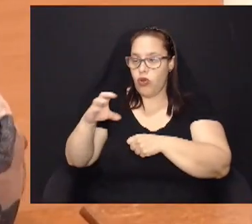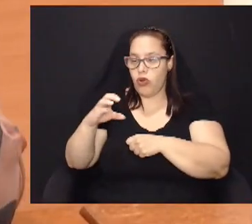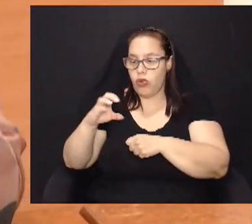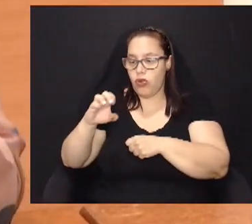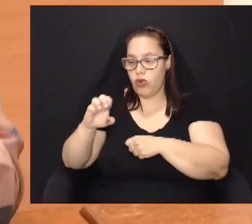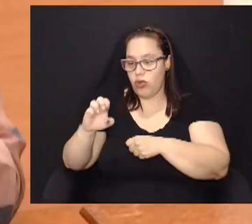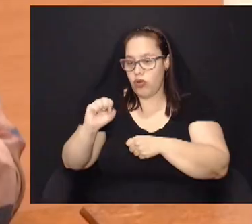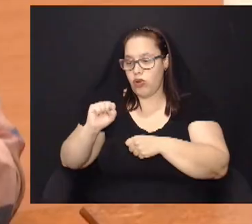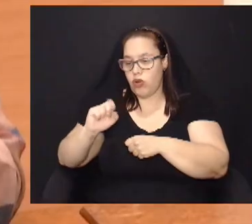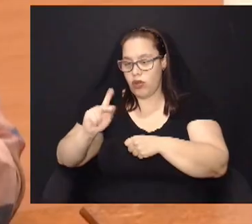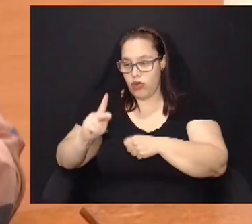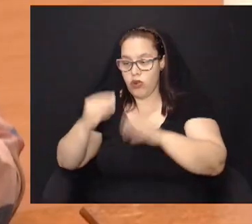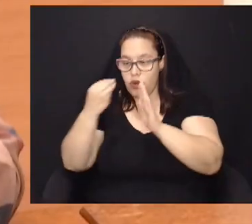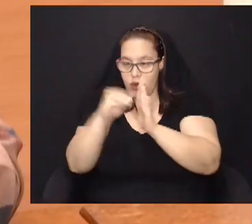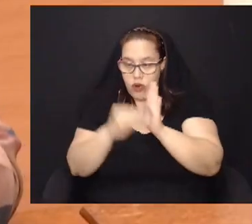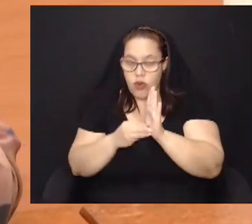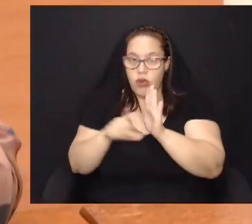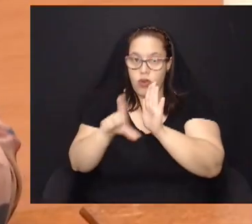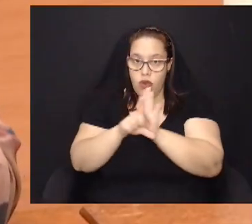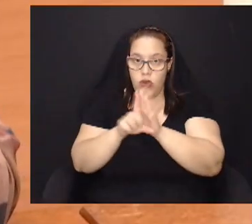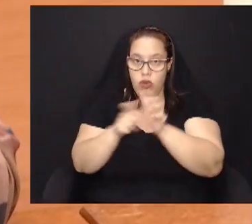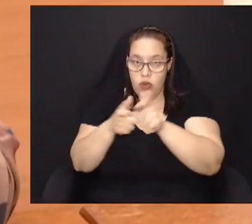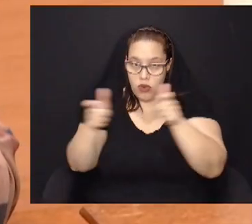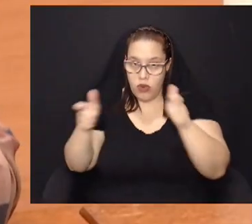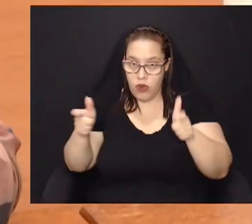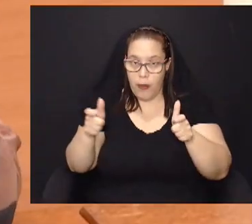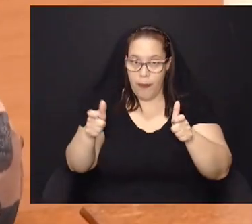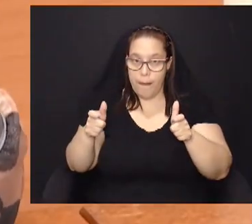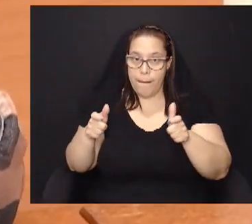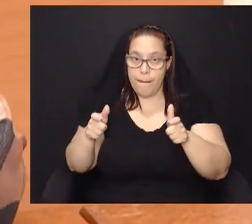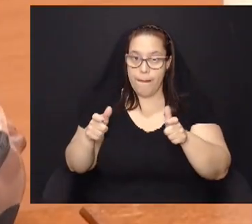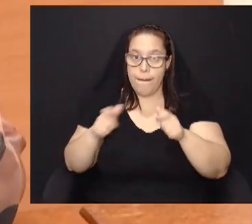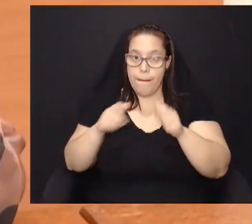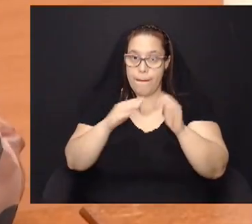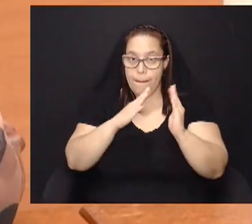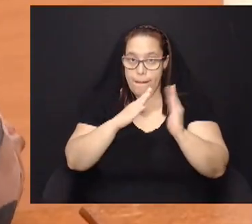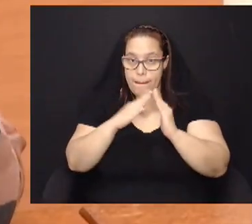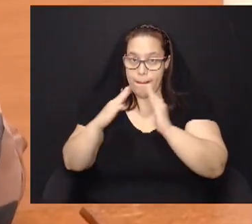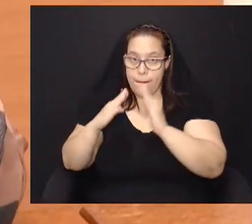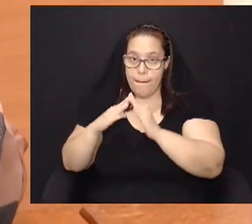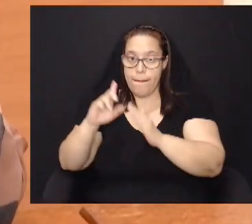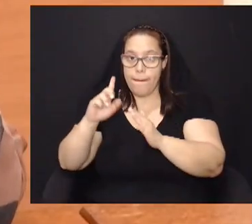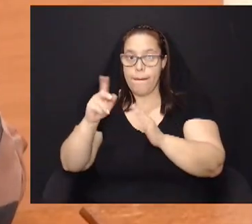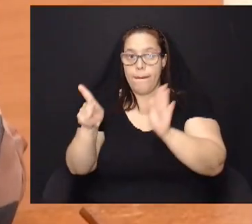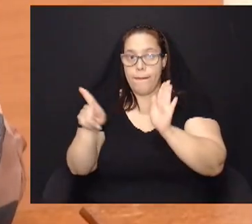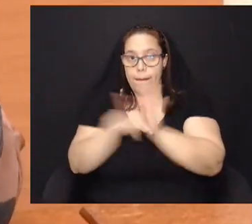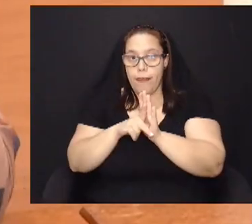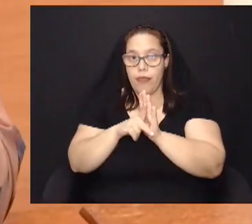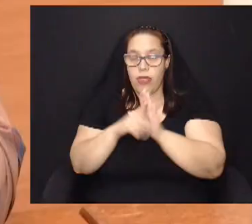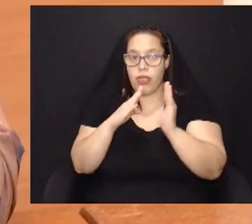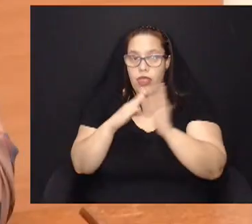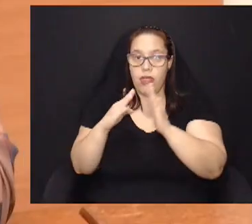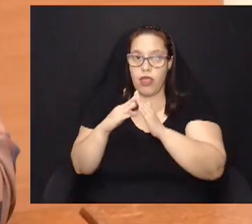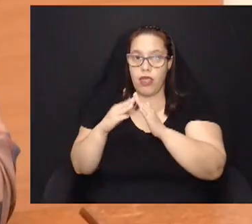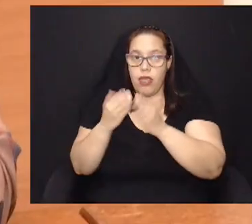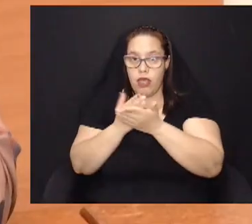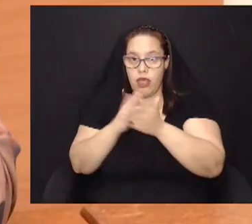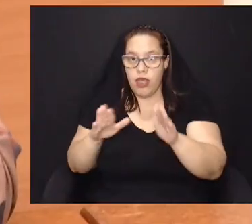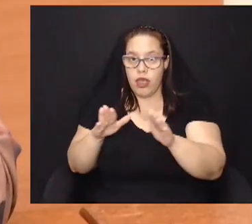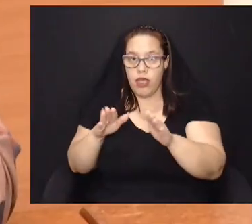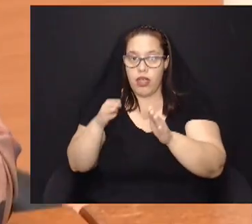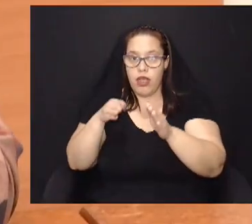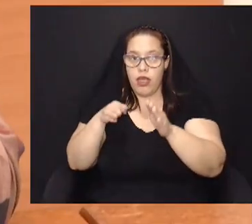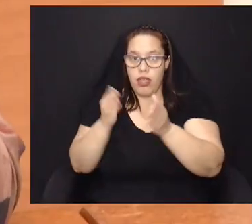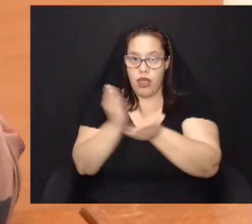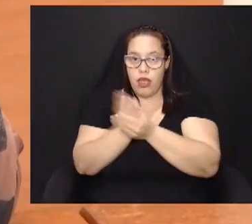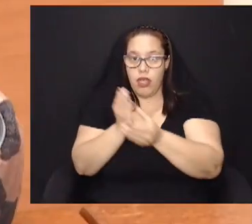lei, para o tamanho dos empreendimentos, a nossa própria equipe vai fazer essa dispensa. Então, você anexa a dispensa